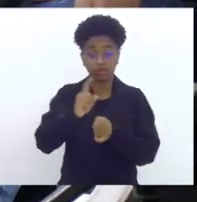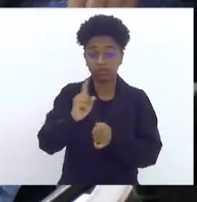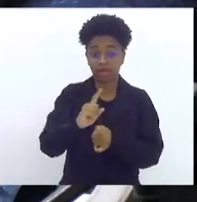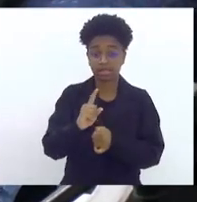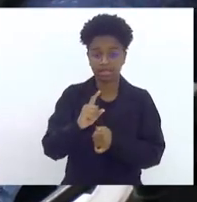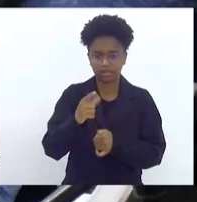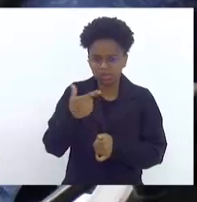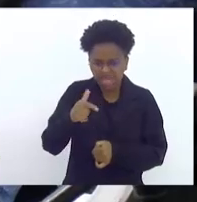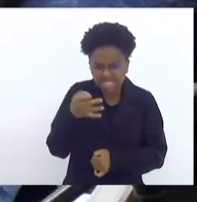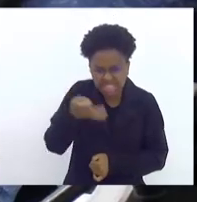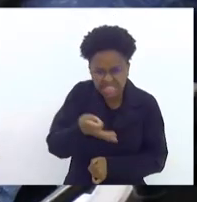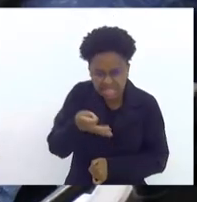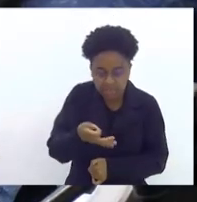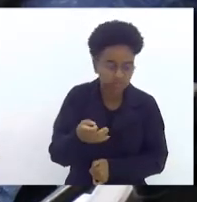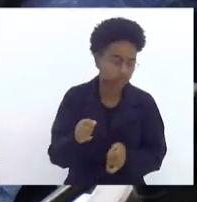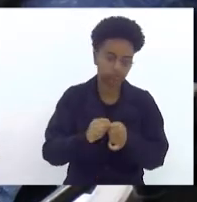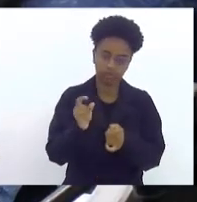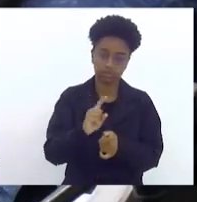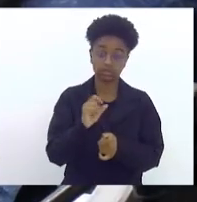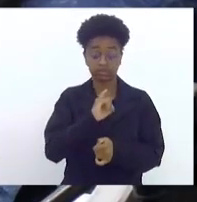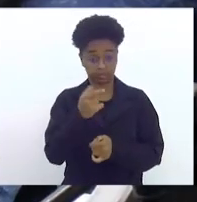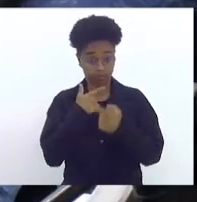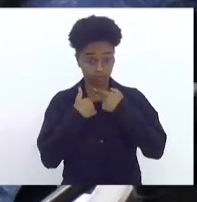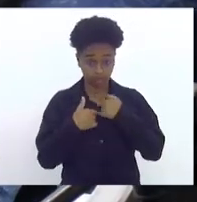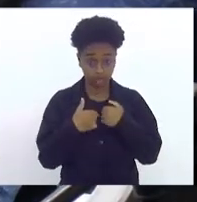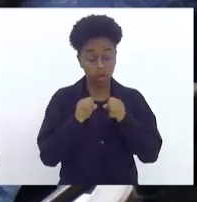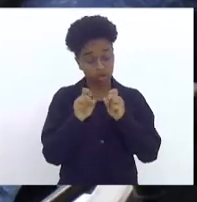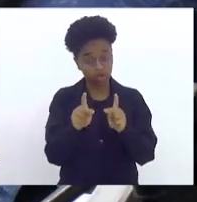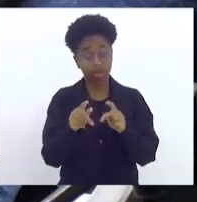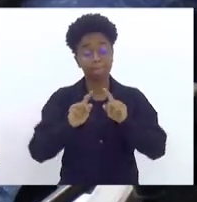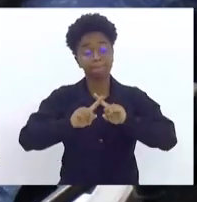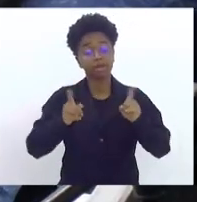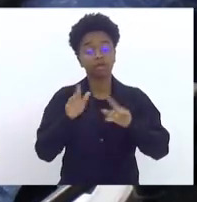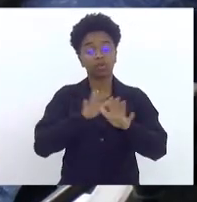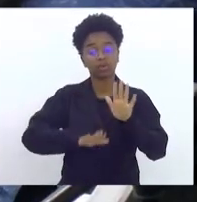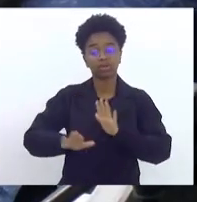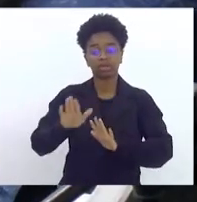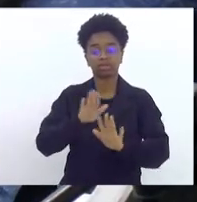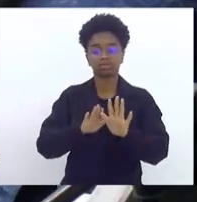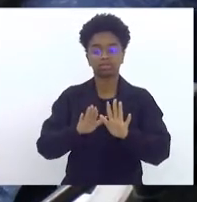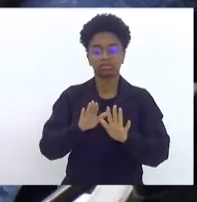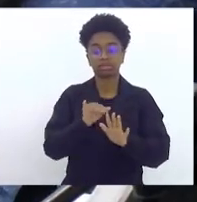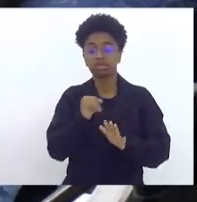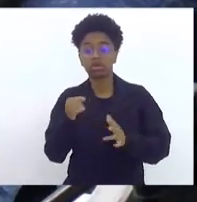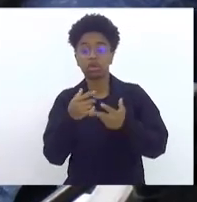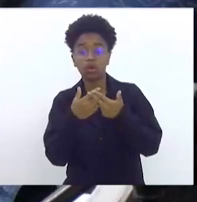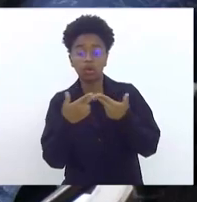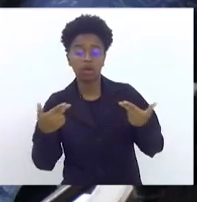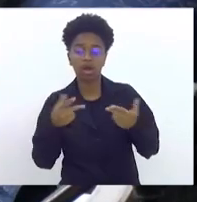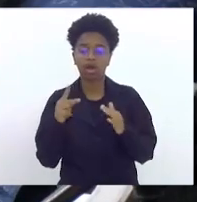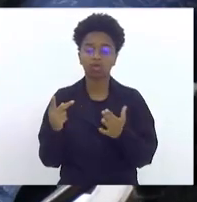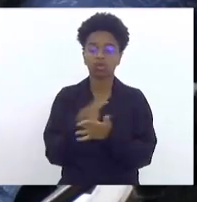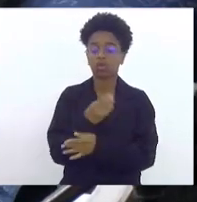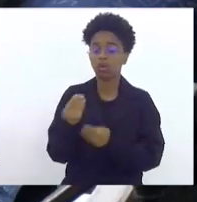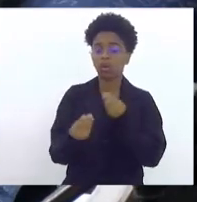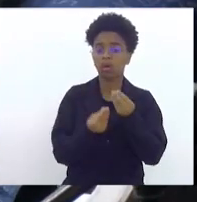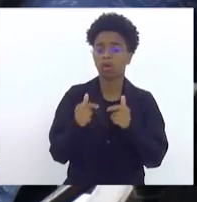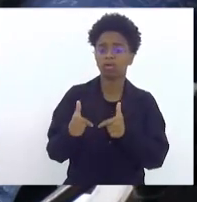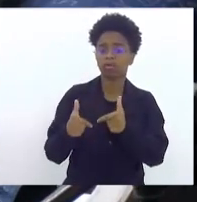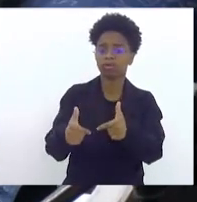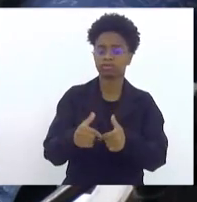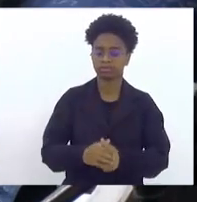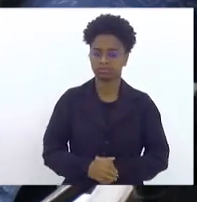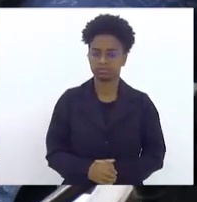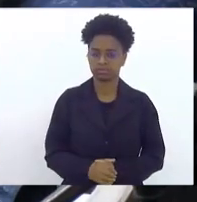certeza se você quiser fazer tome cuidado e se aconteceu alguma coisa né como você vai agir